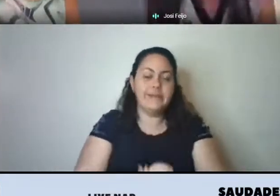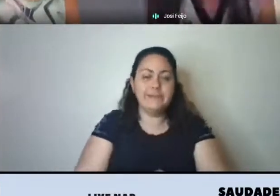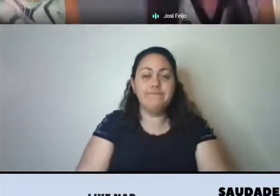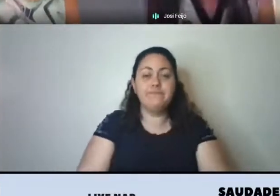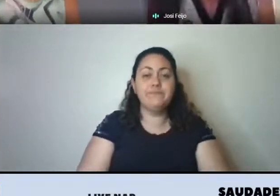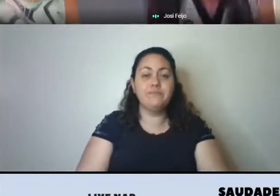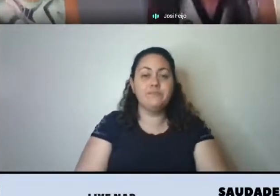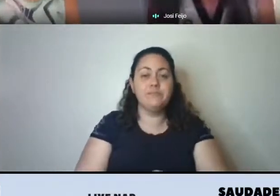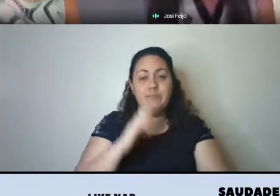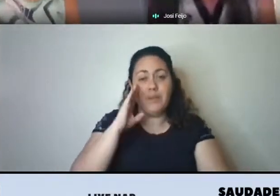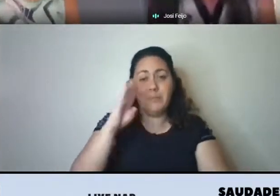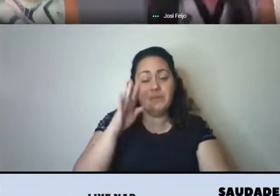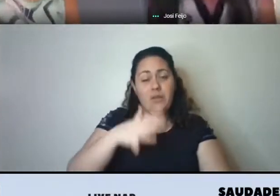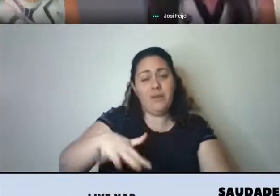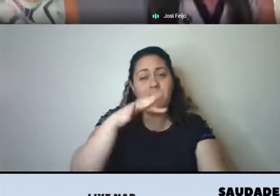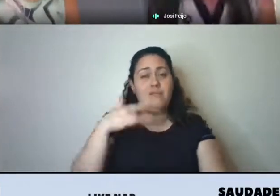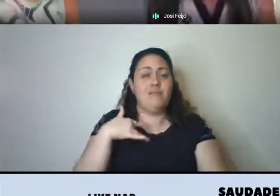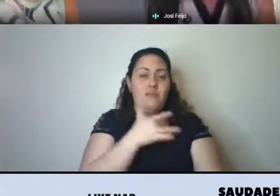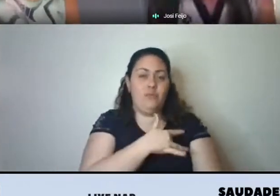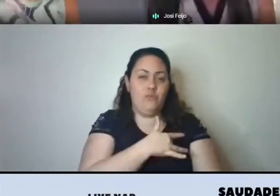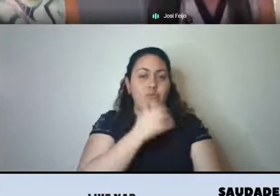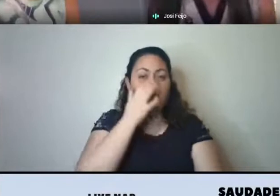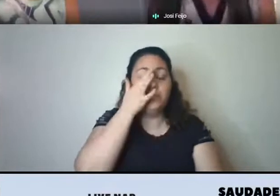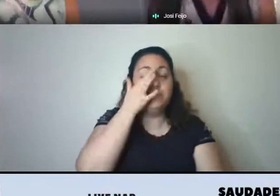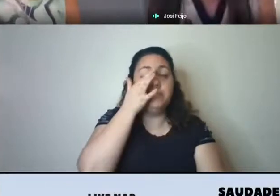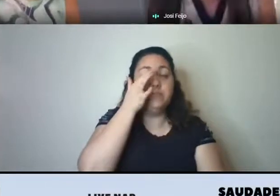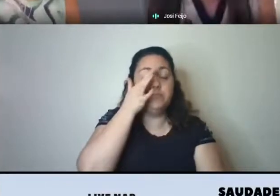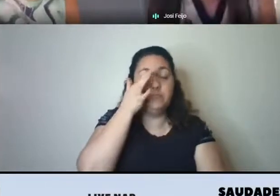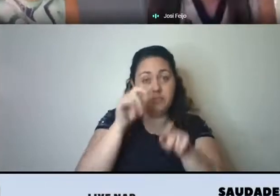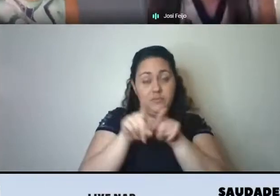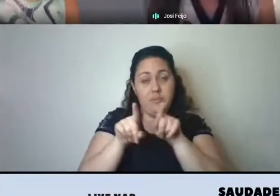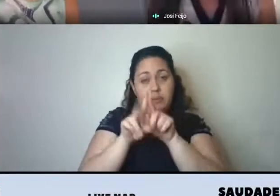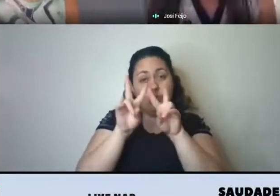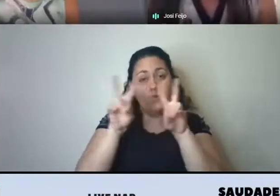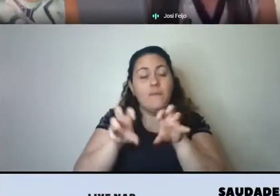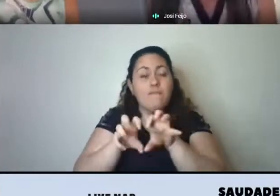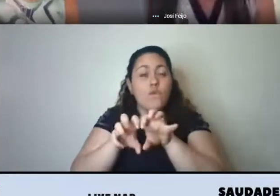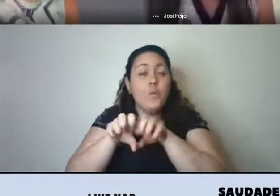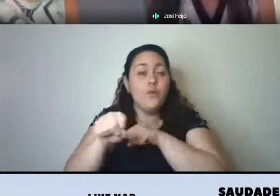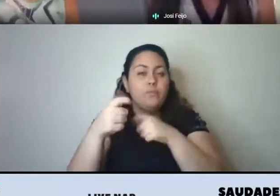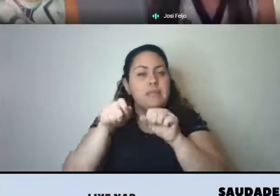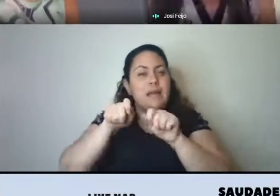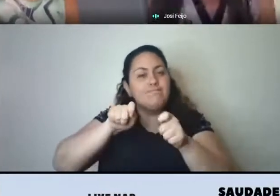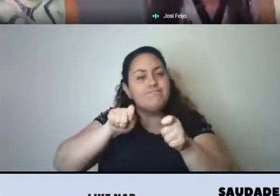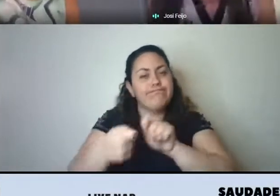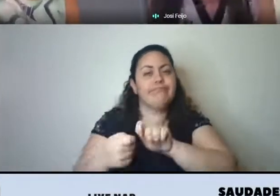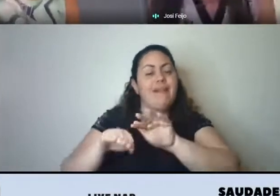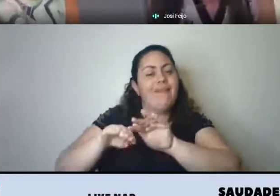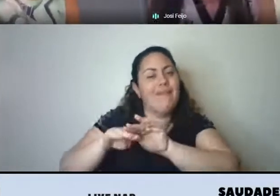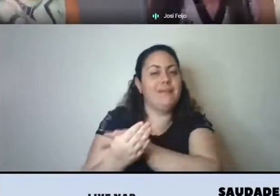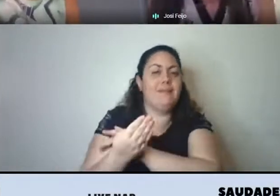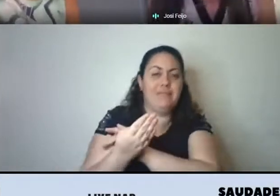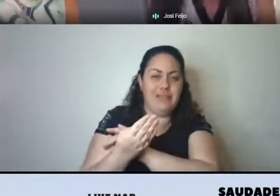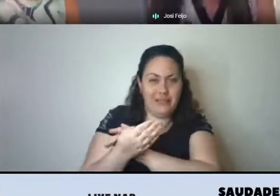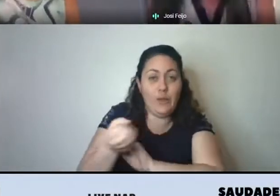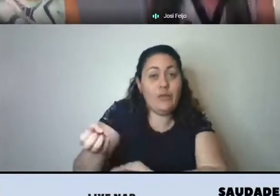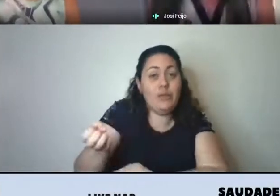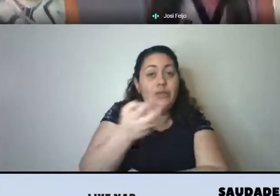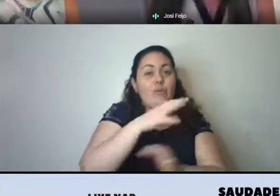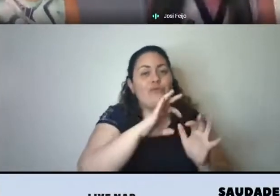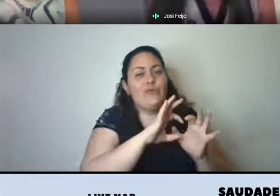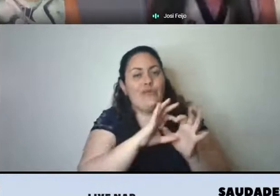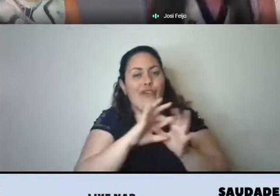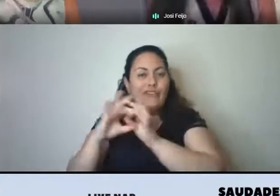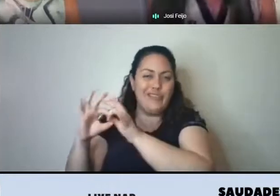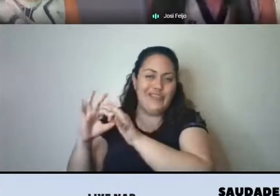principalmente o pessoal da área da saúde, a questão de formaturas que tiveram que se adaptar a esse novo contexto, né,